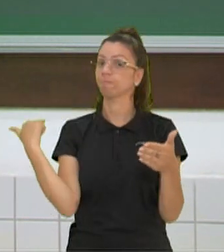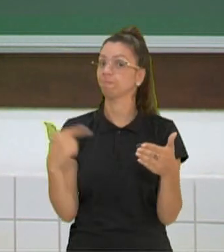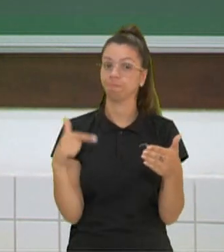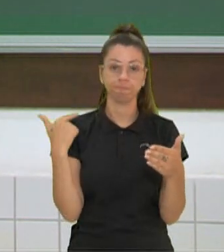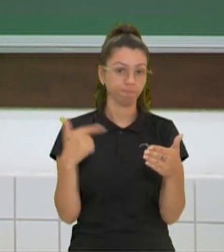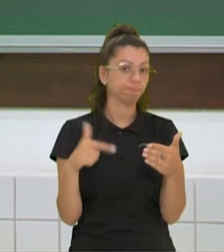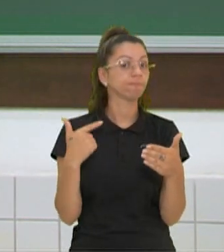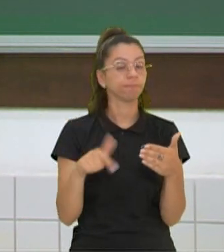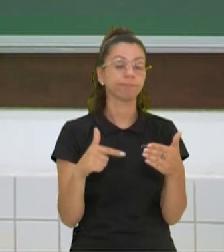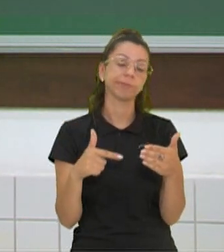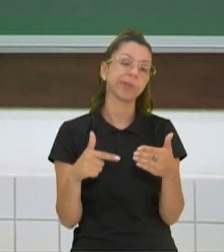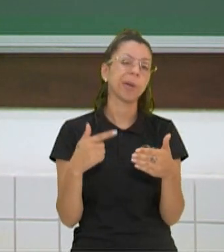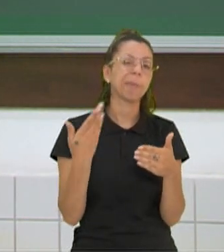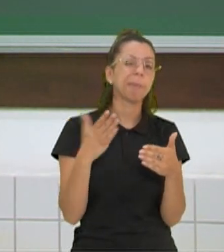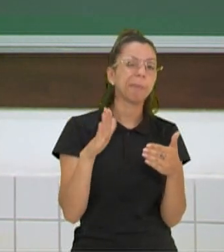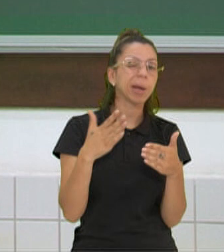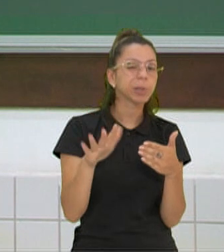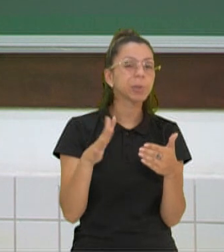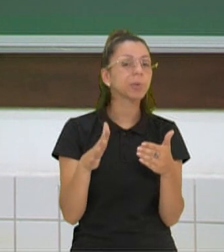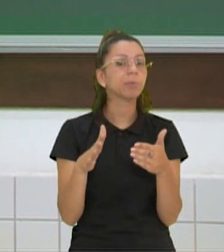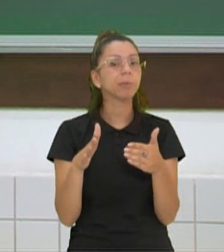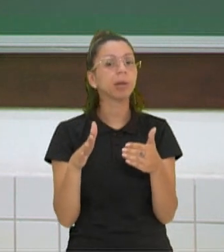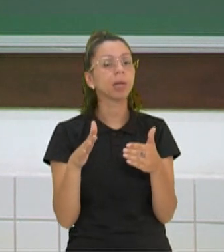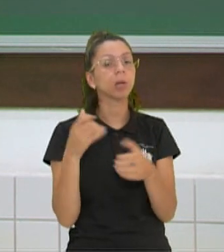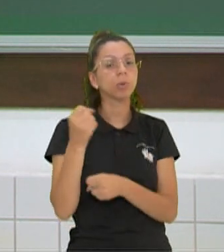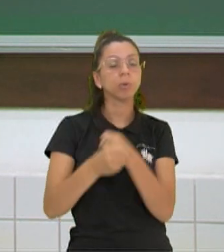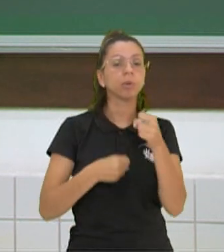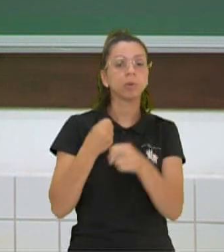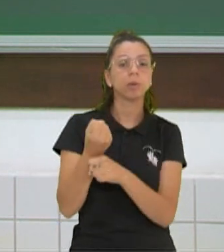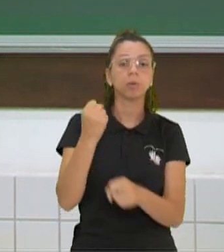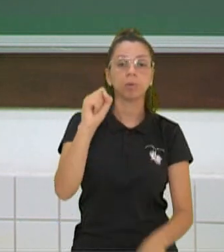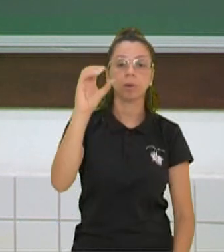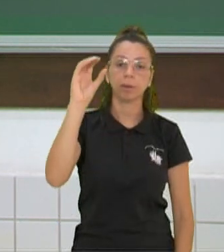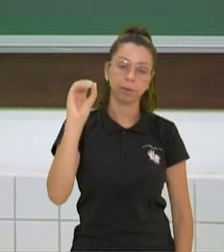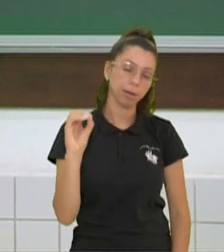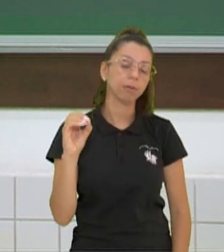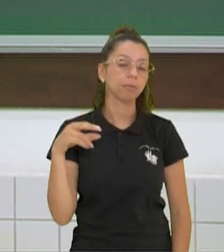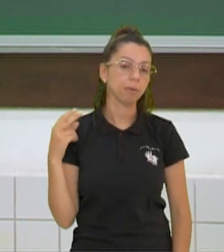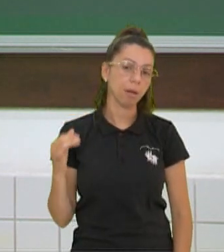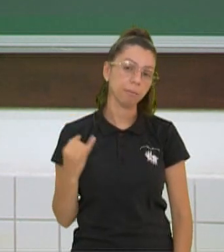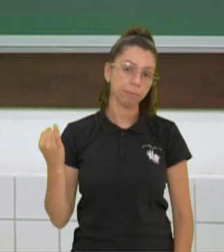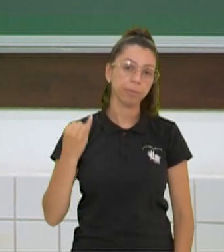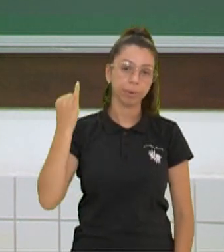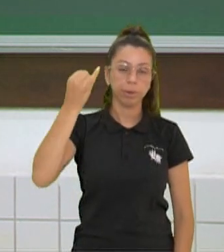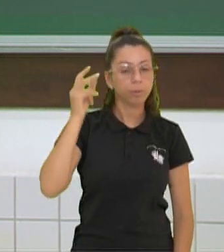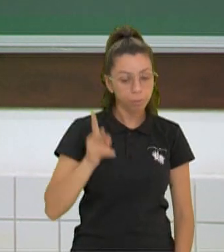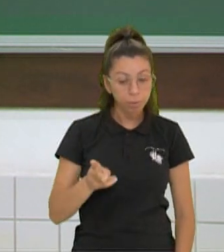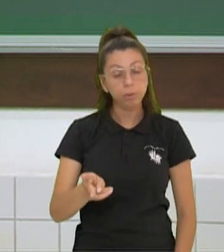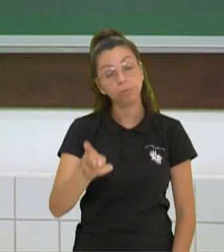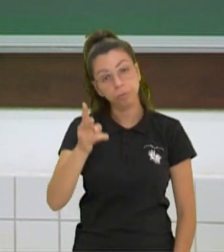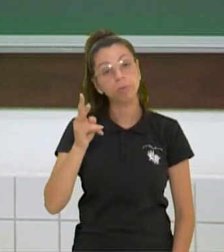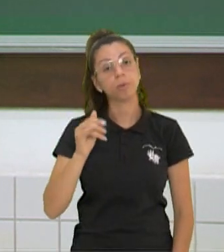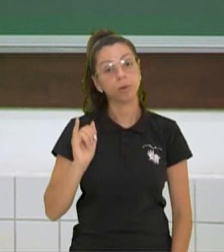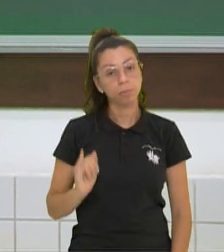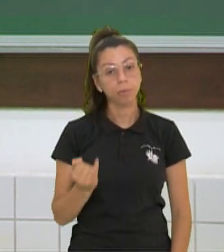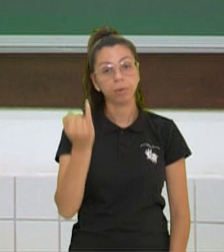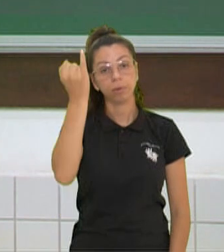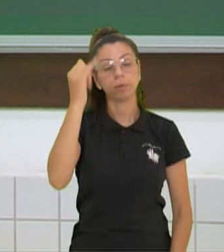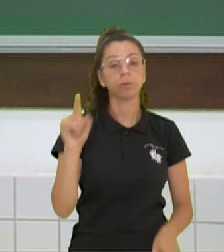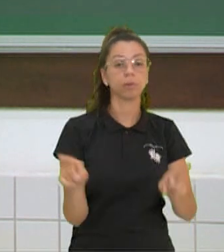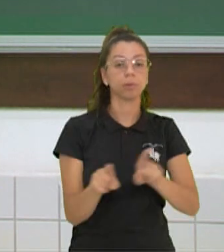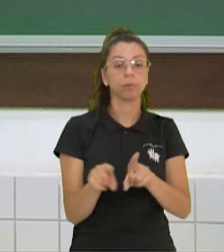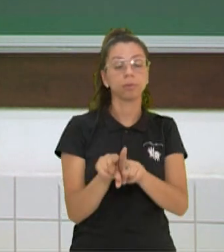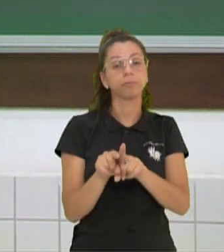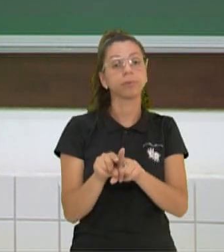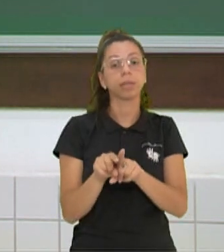tinha, anos 80. Então, assim, foi muito importante e continua sendo muito importante. E a Helena fala também